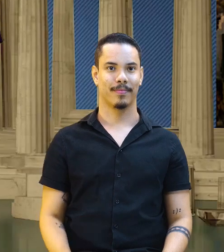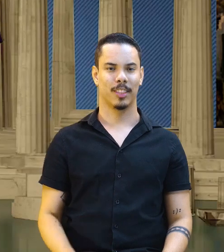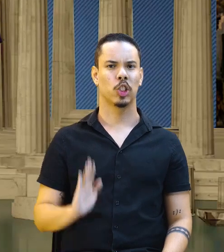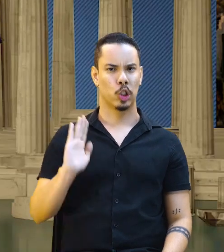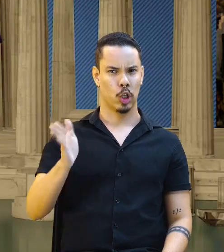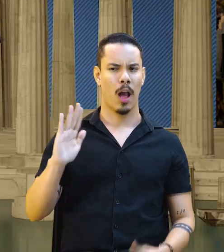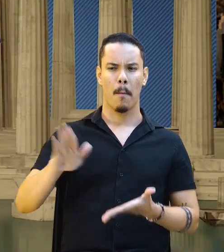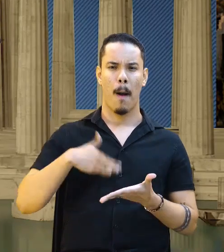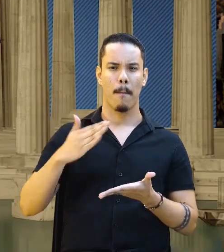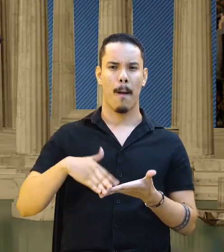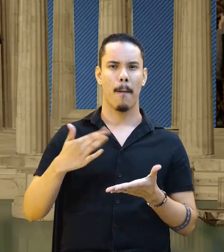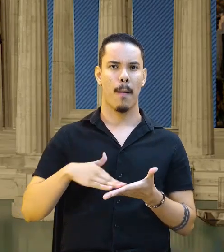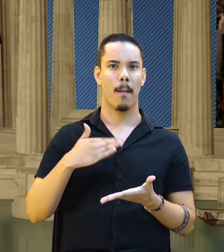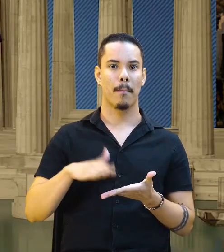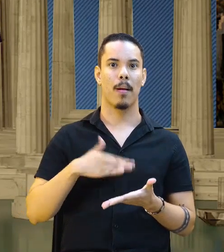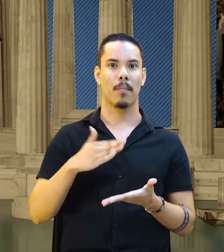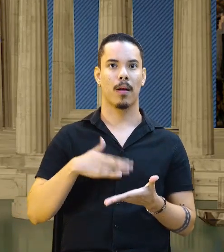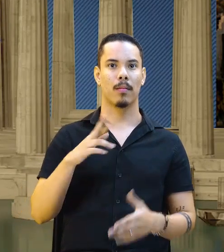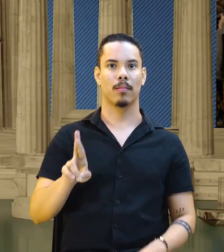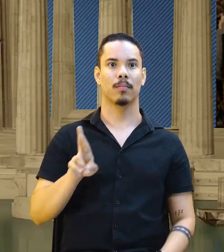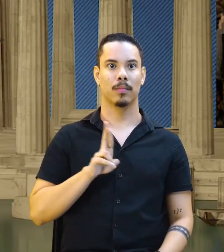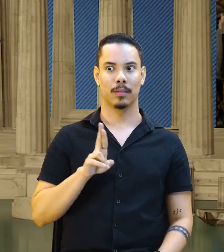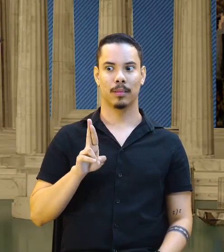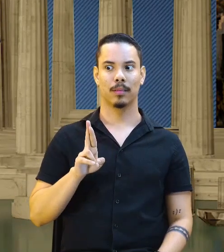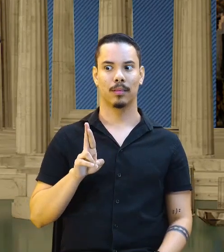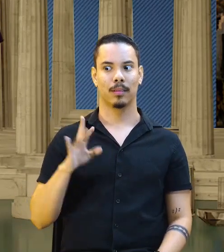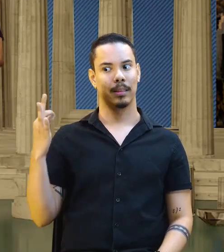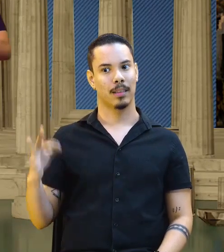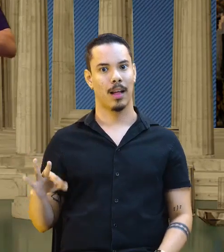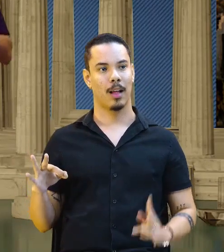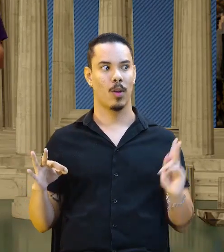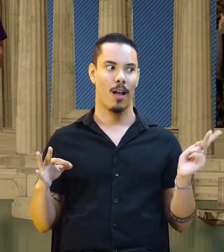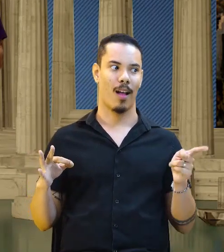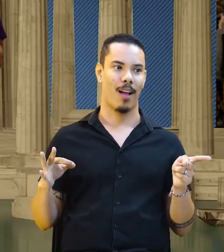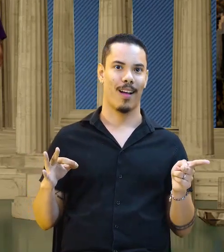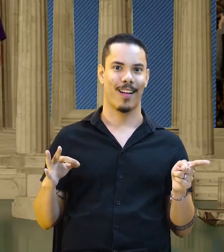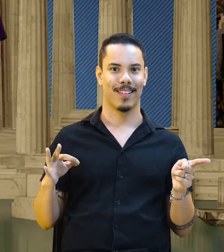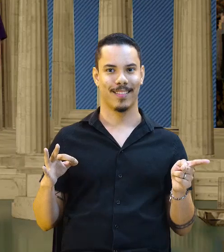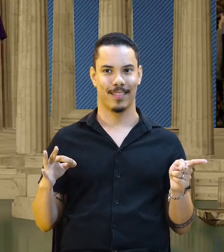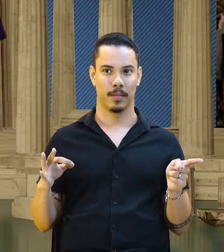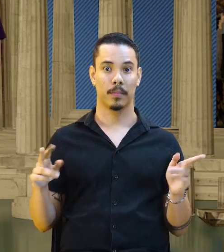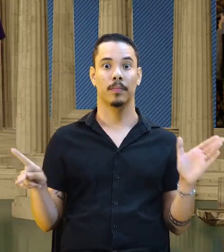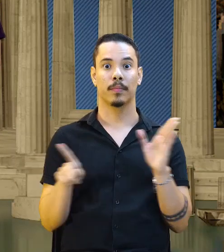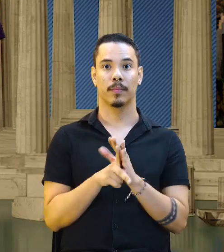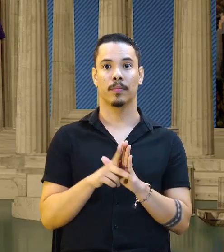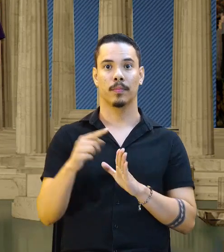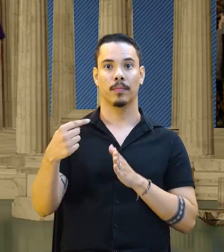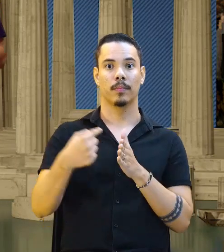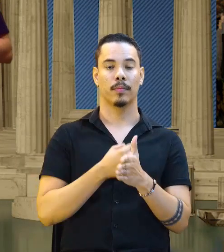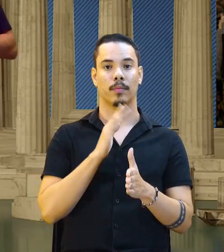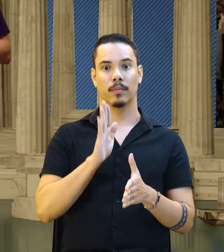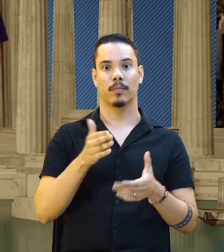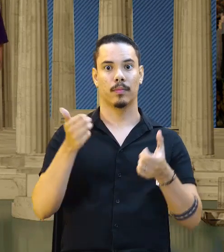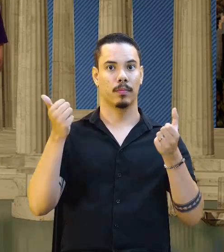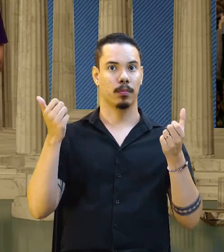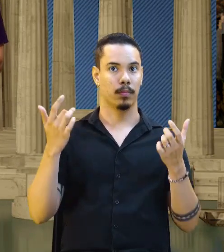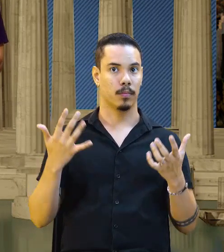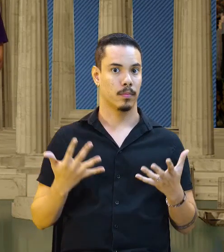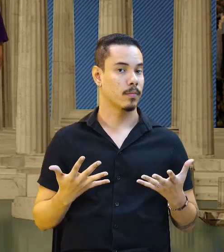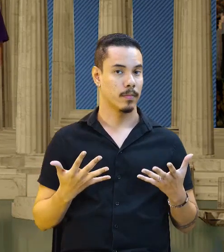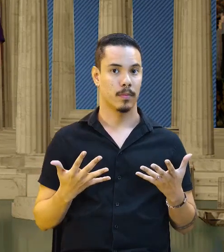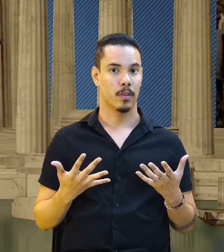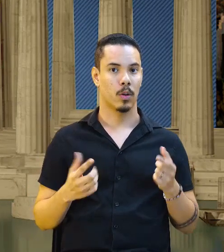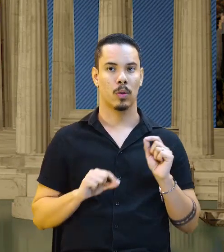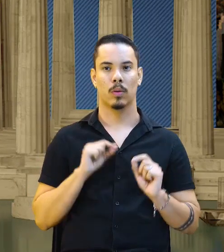aí. Olha, tem gente acertando, mas tem gente errando. A própria questão ali, ela já determina que